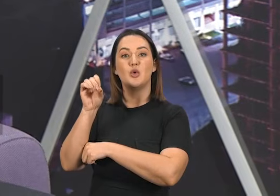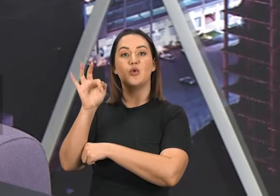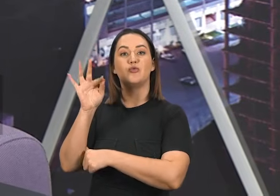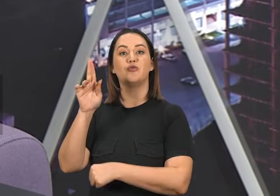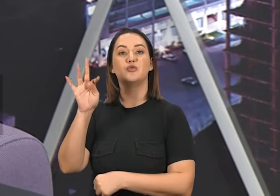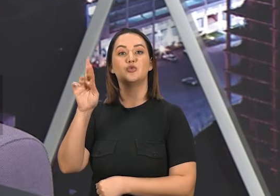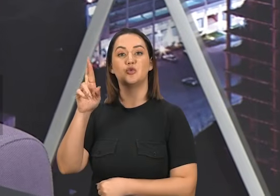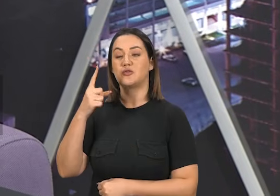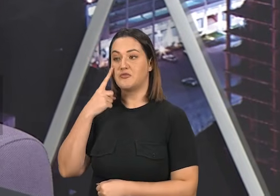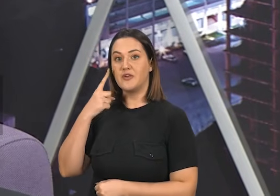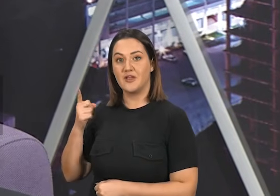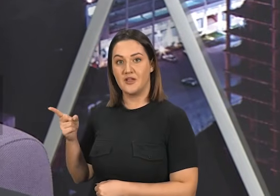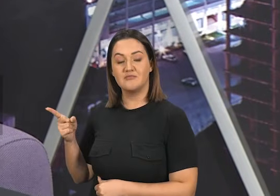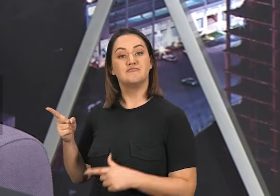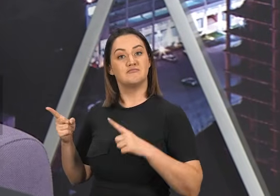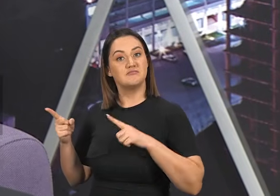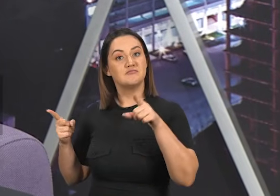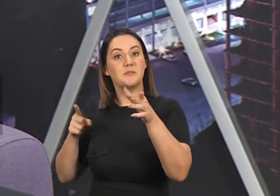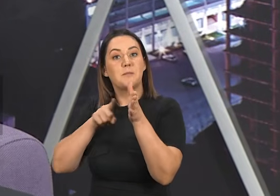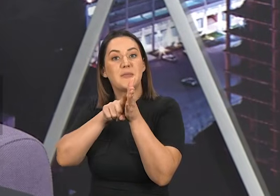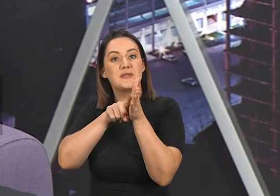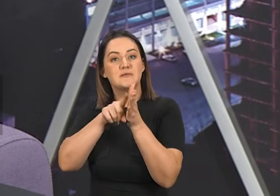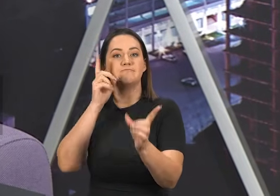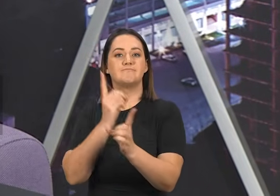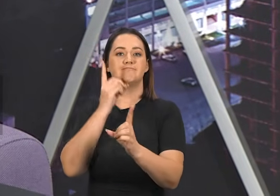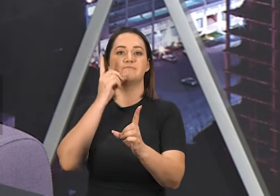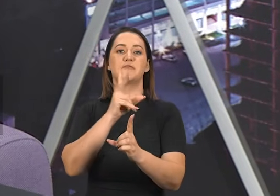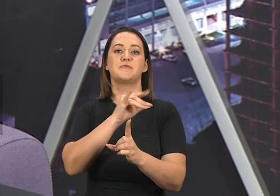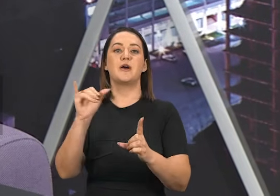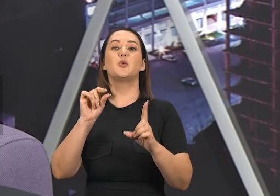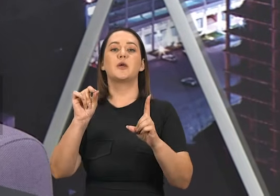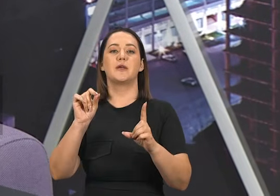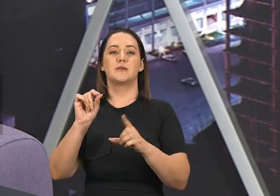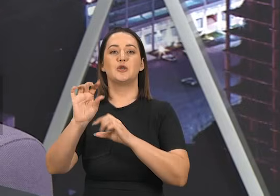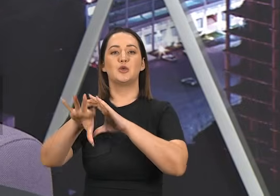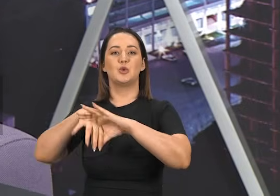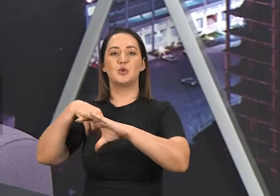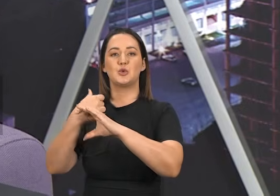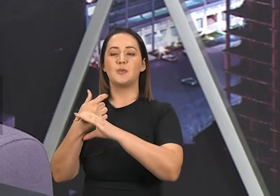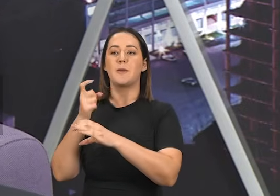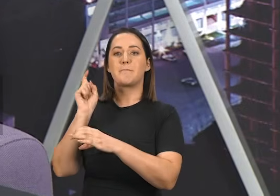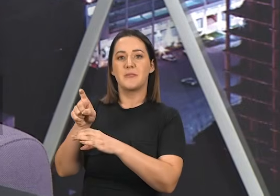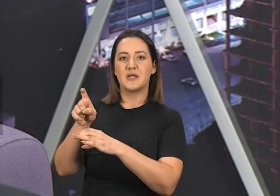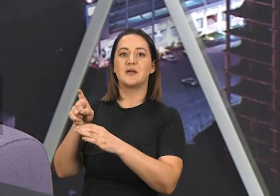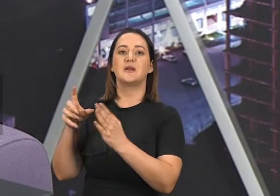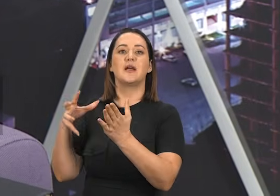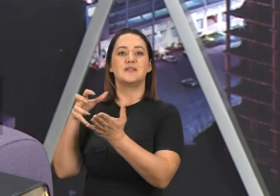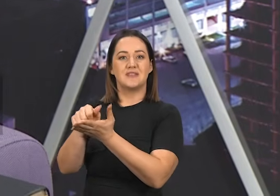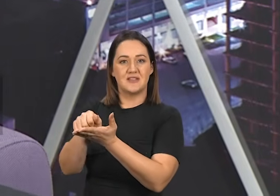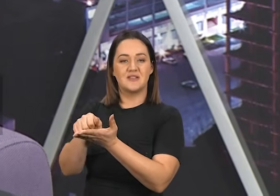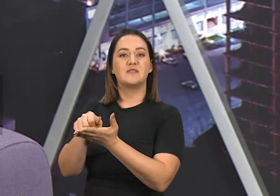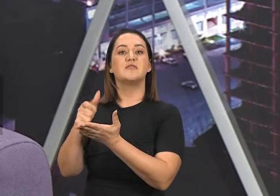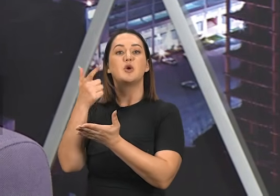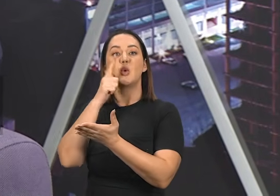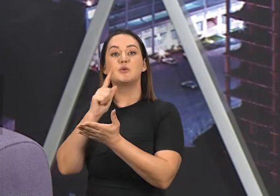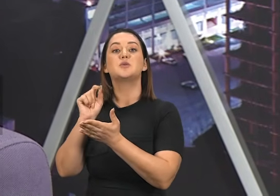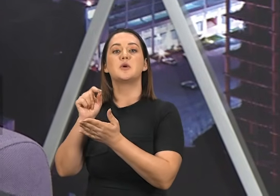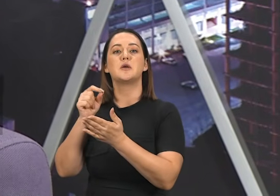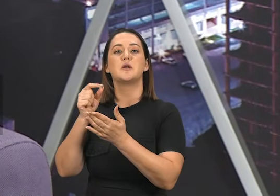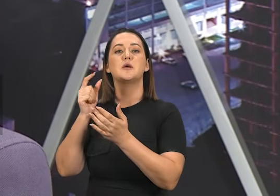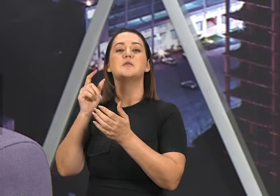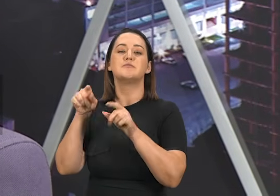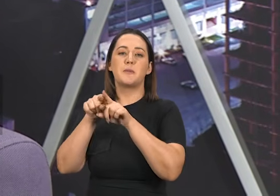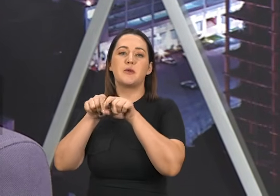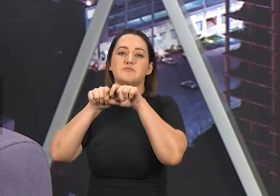youtube.com/Arena do Futuro. E eu queria que você se inscrevesse no nosso canal e vamos fazer esse canal crescer e alcançar milhares e milhares